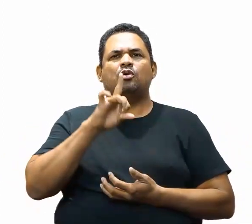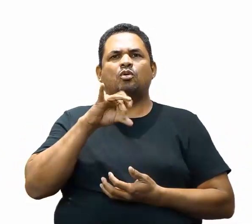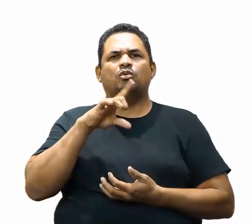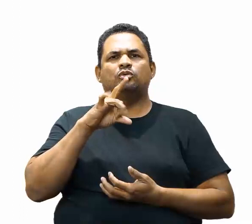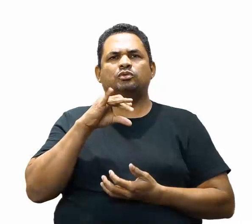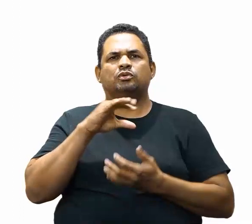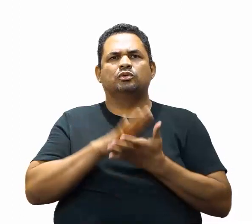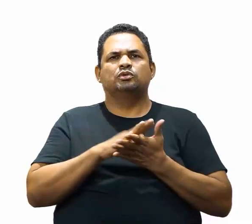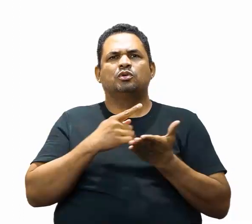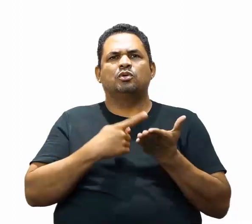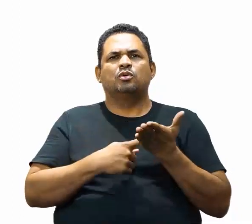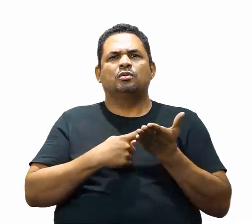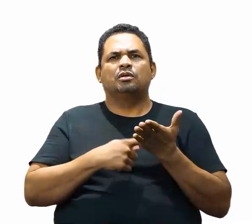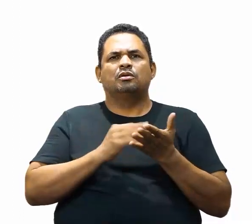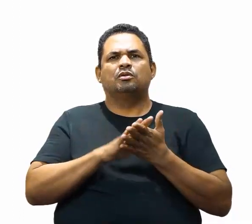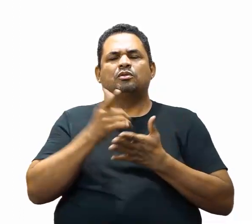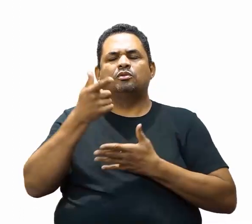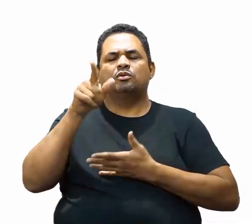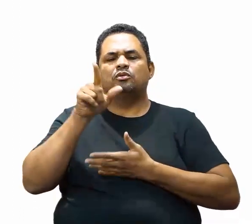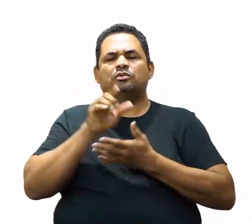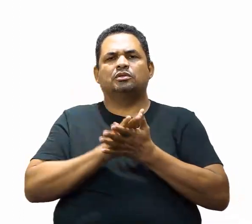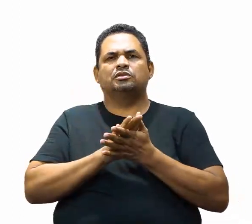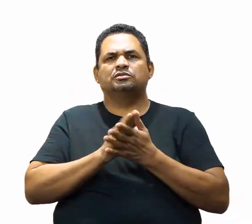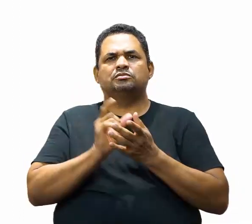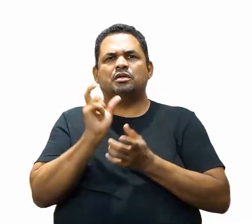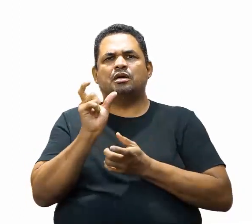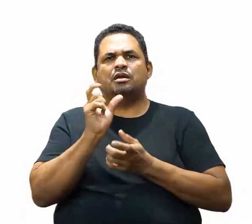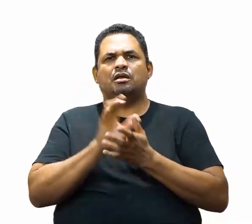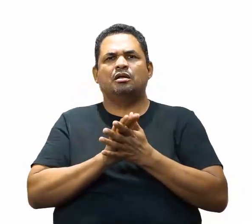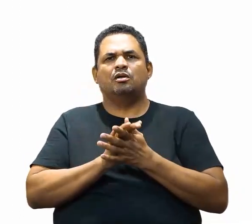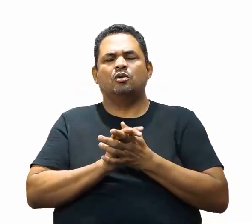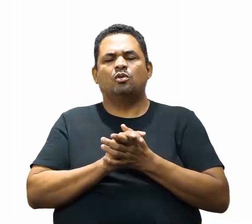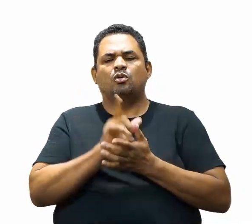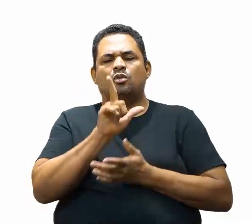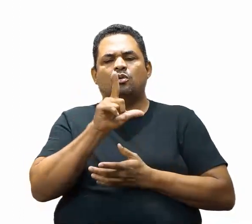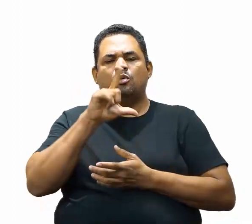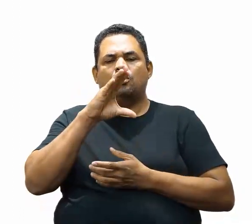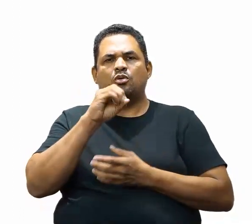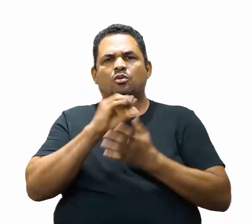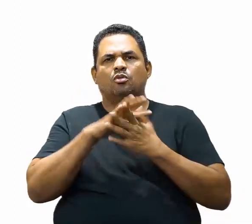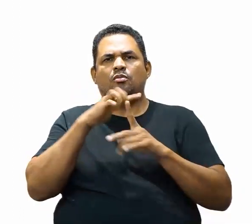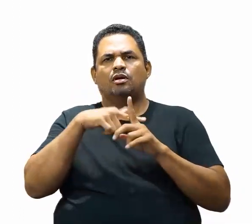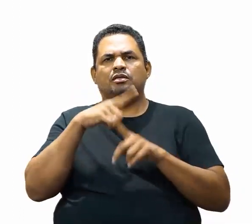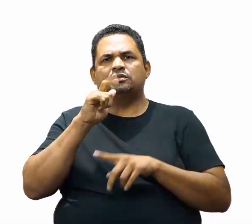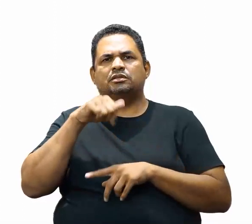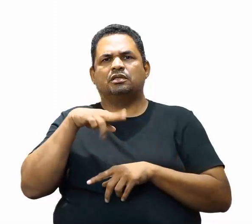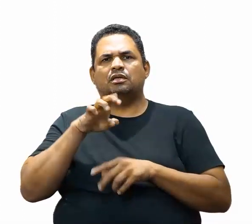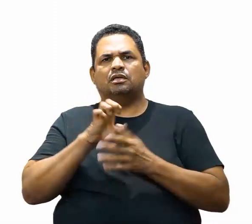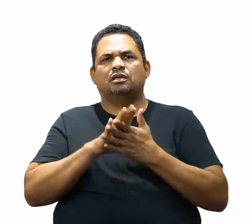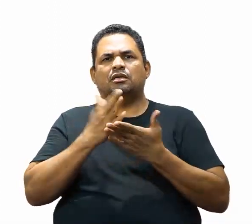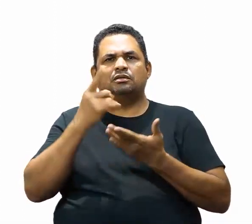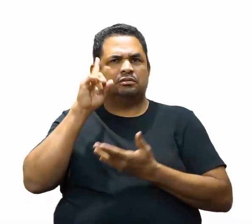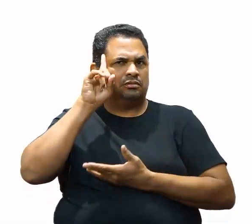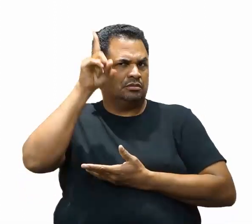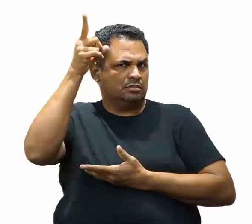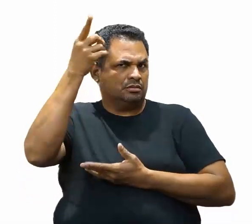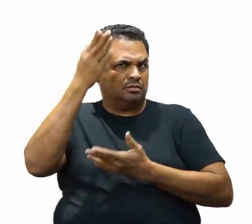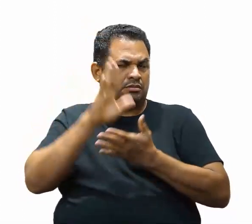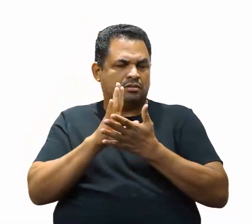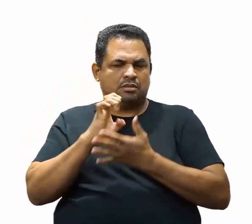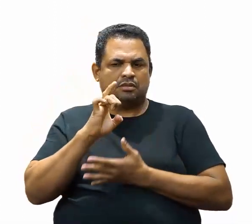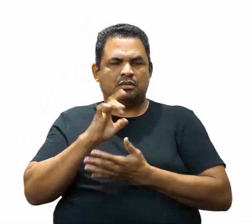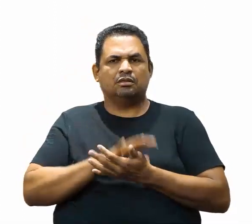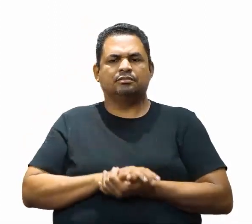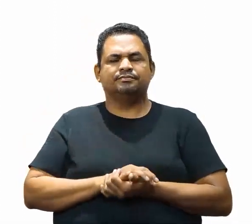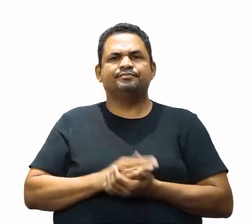outras palavras para formar locuções. O uso do lo mais que, lo inteligente que é este caballito. Então, você pode ver que